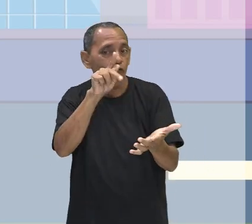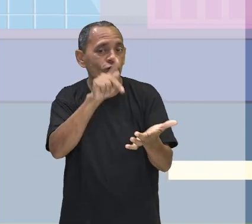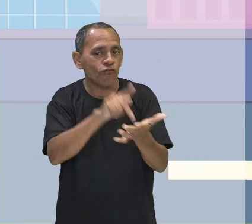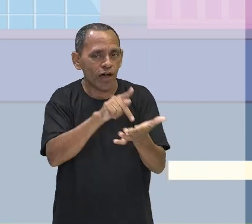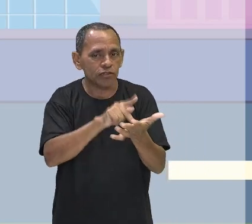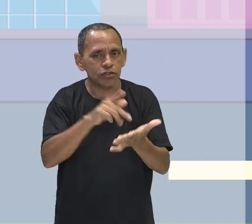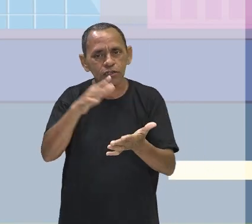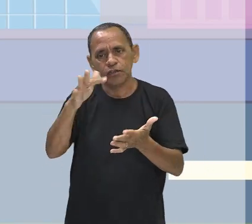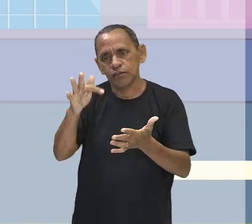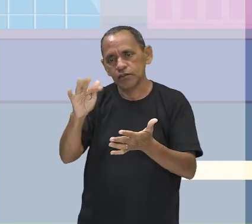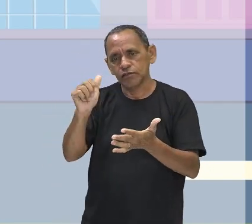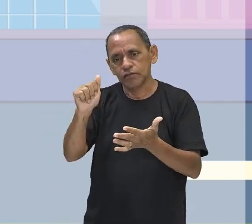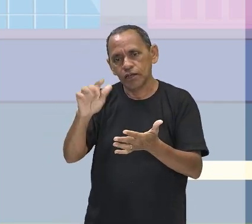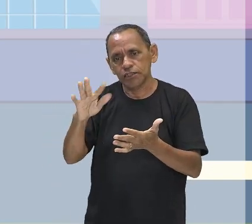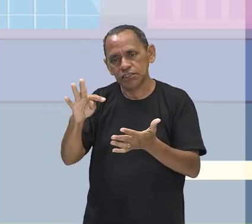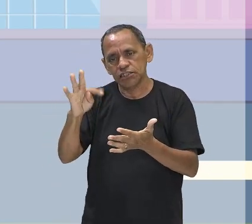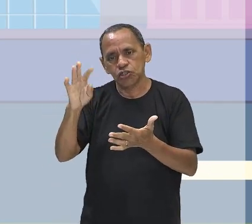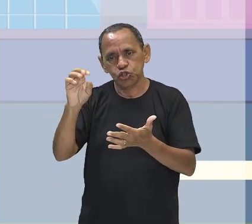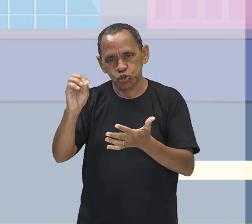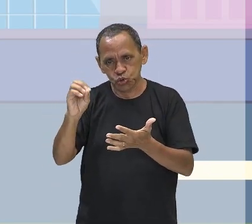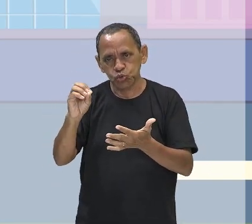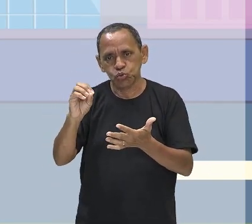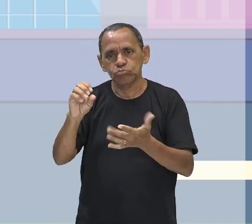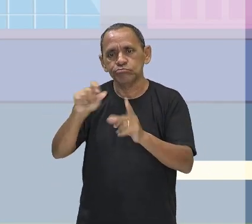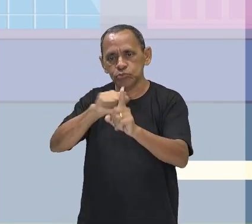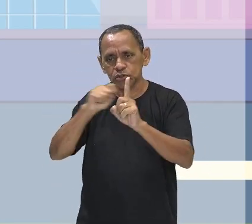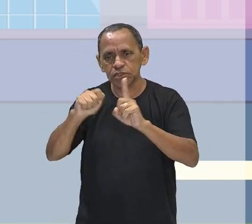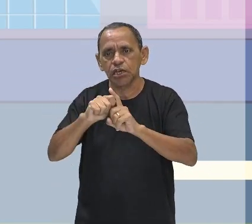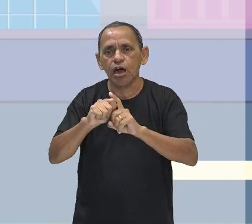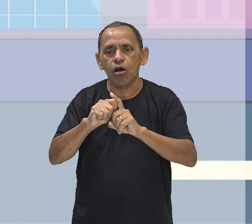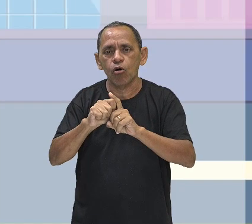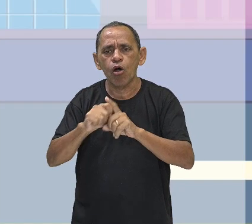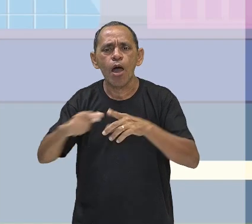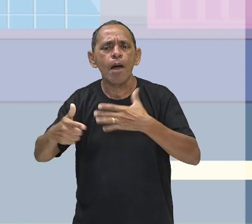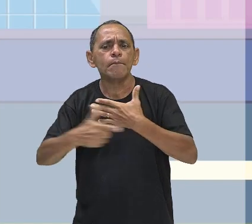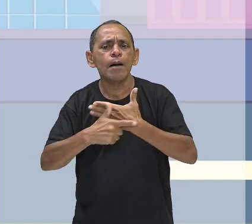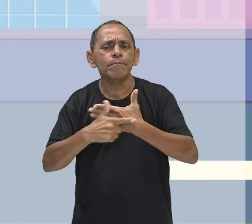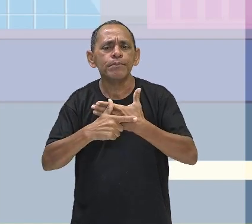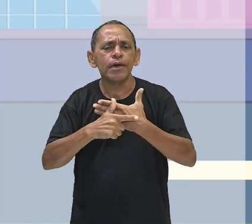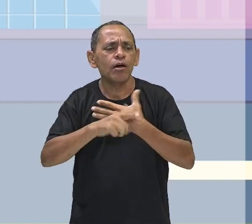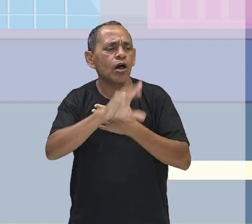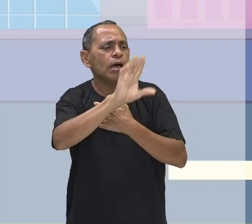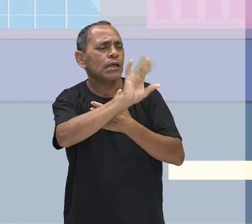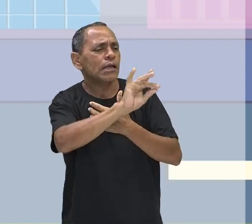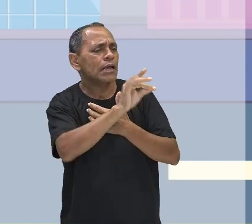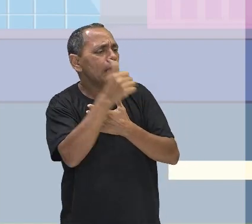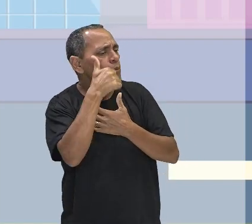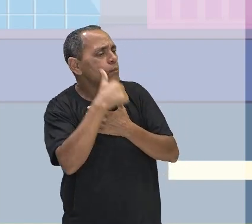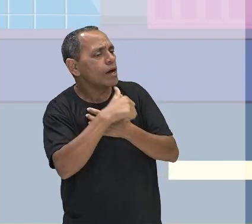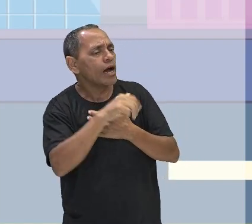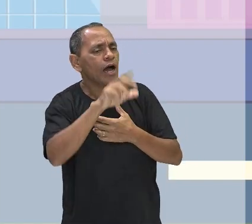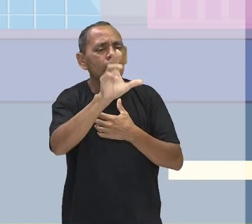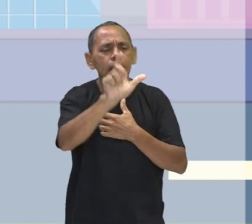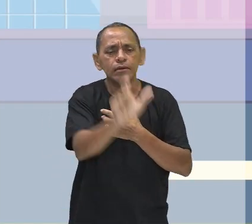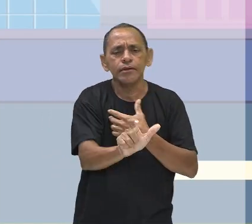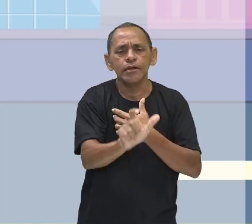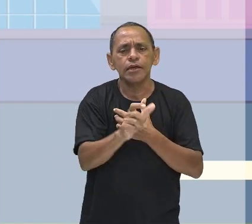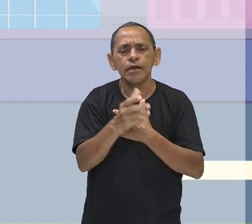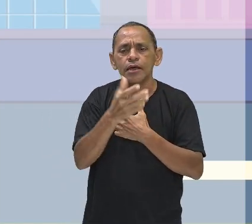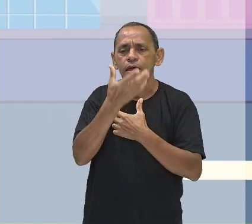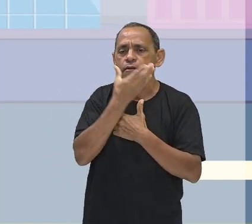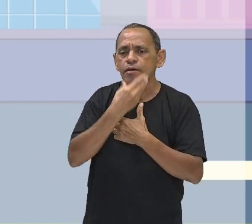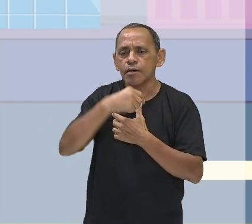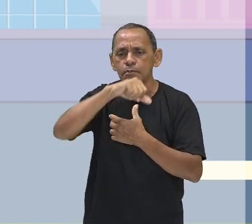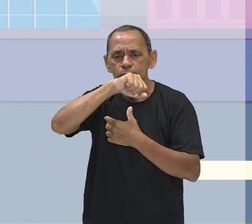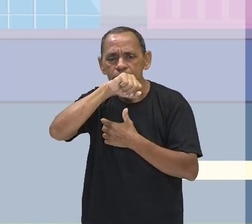membro na família, qual o papel da mãe, qual o papel do pai, do filho, do sobrinho, cada um já sabe mais ou menos